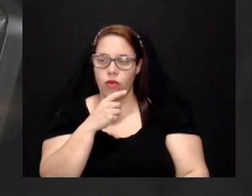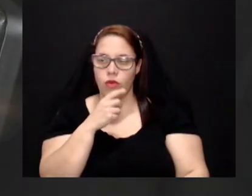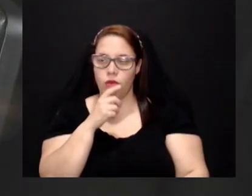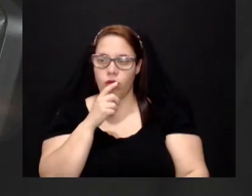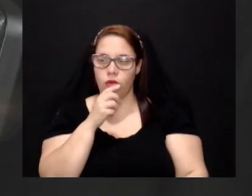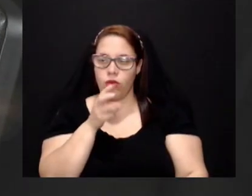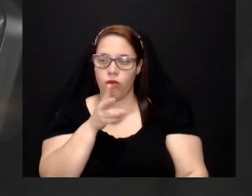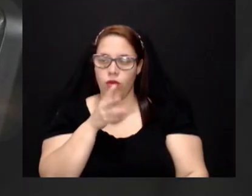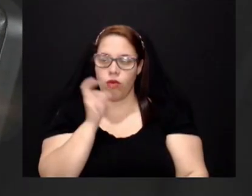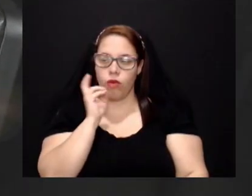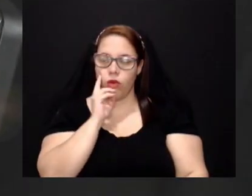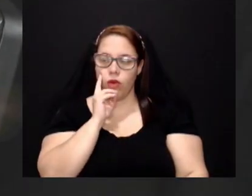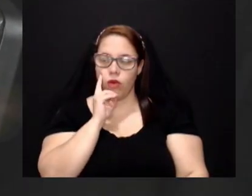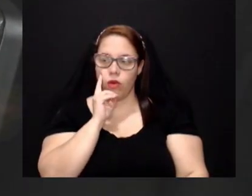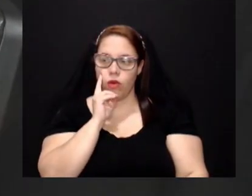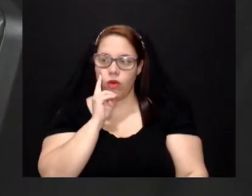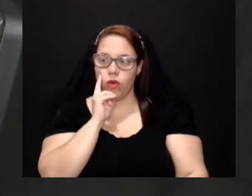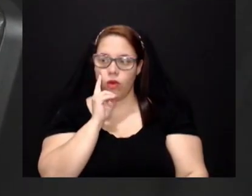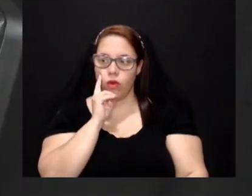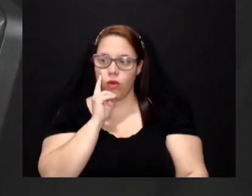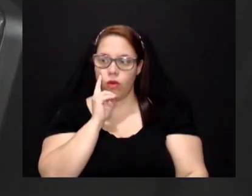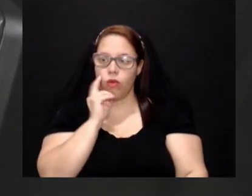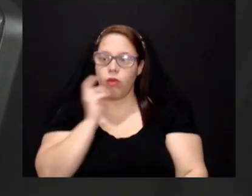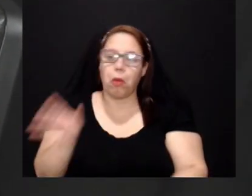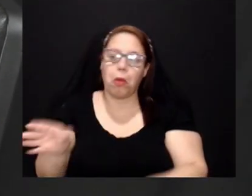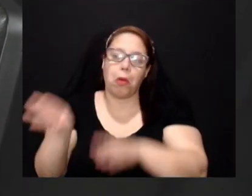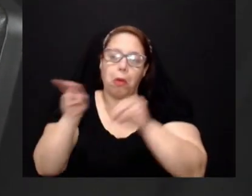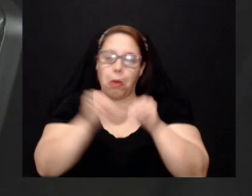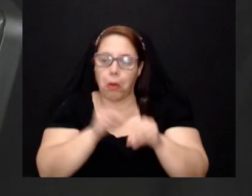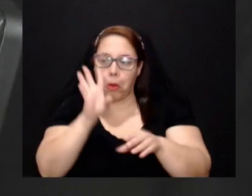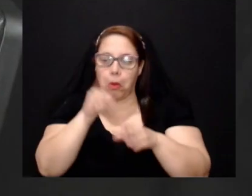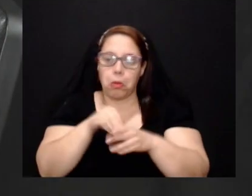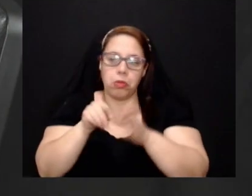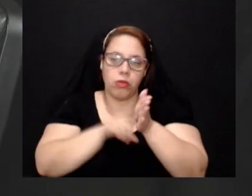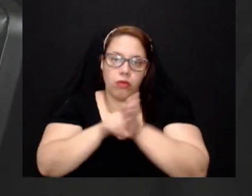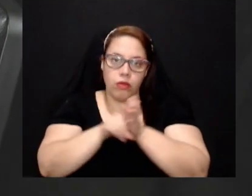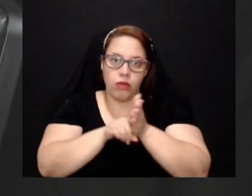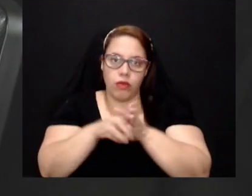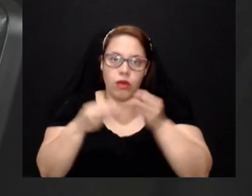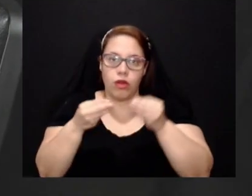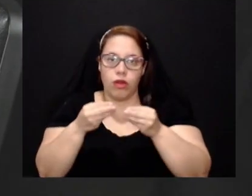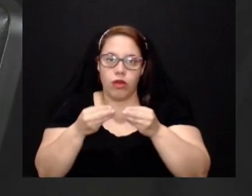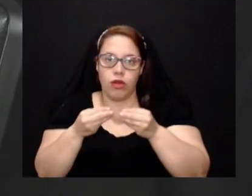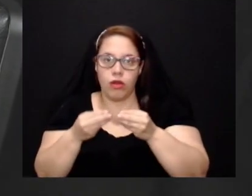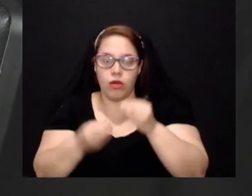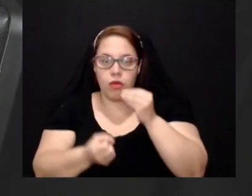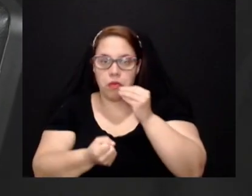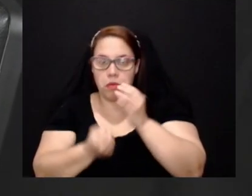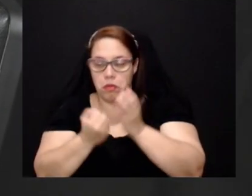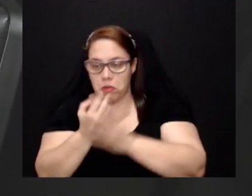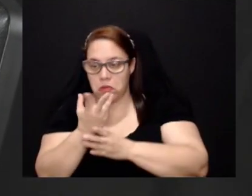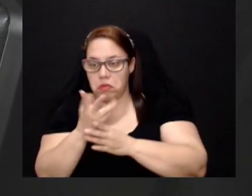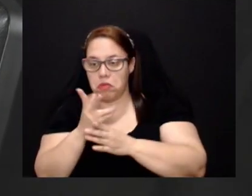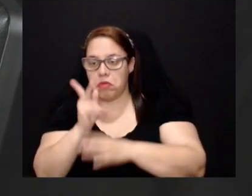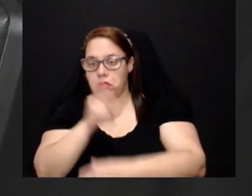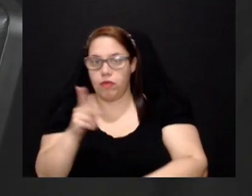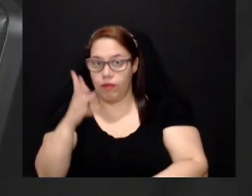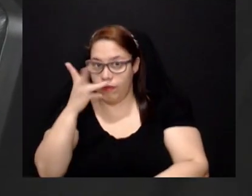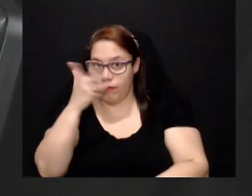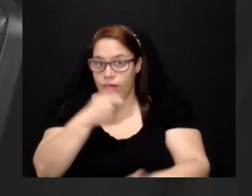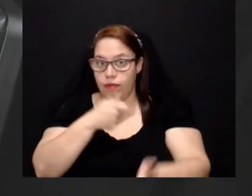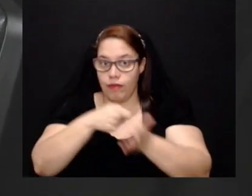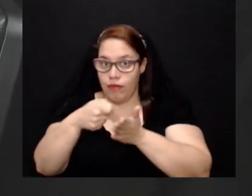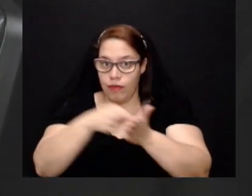gente tinha que trazer para essa pesquisa era como eu me tornei professora. E foi lindo escrever, gente, esse